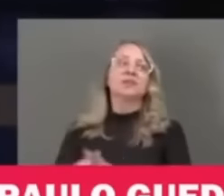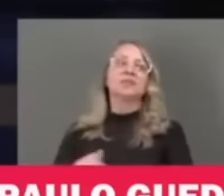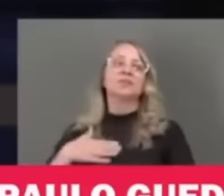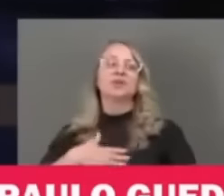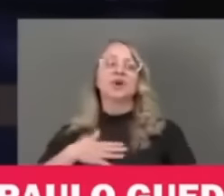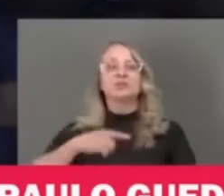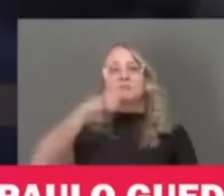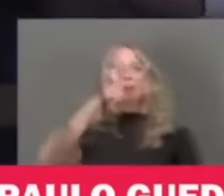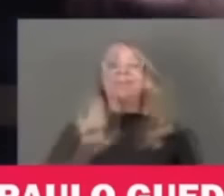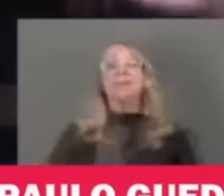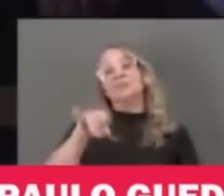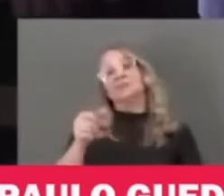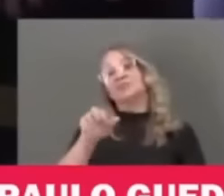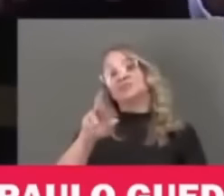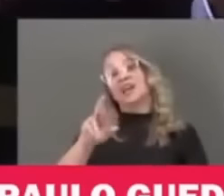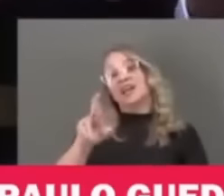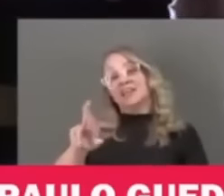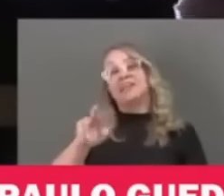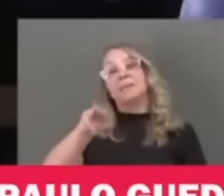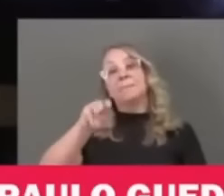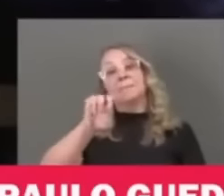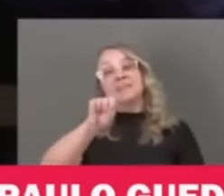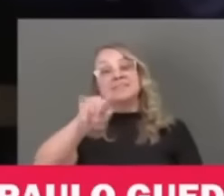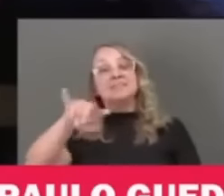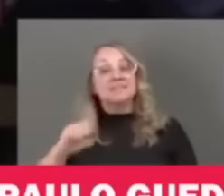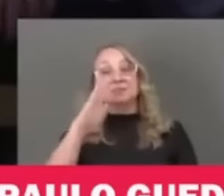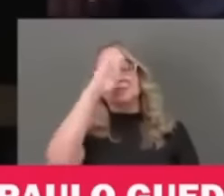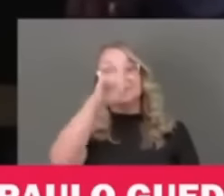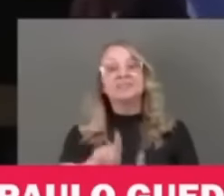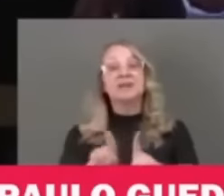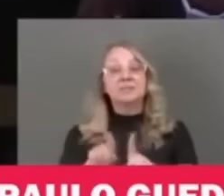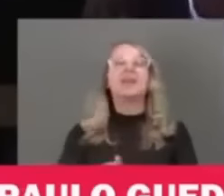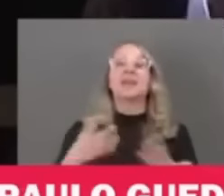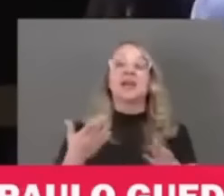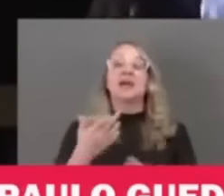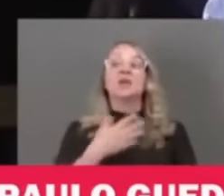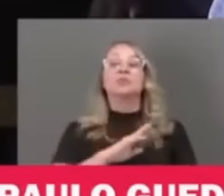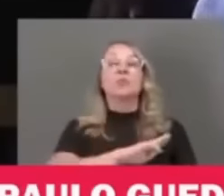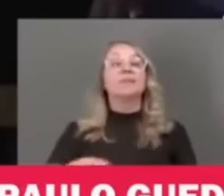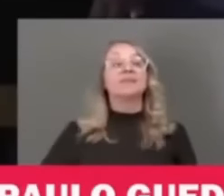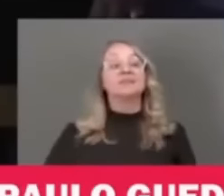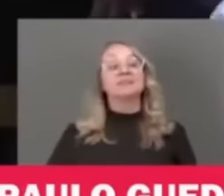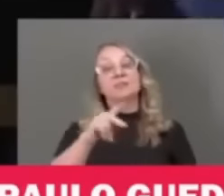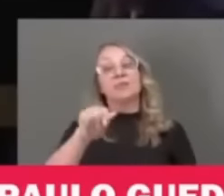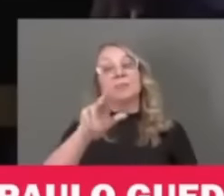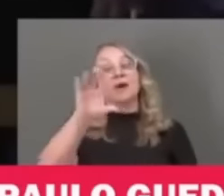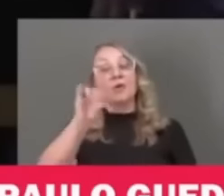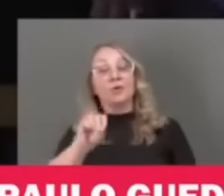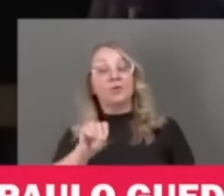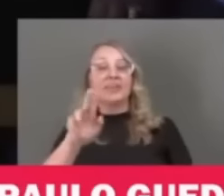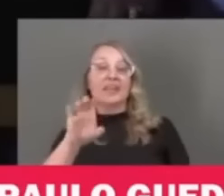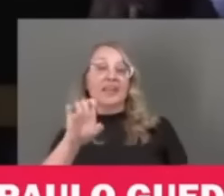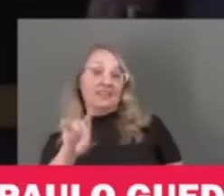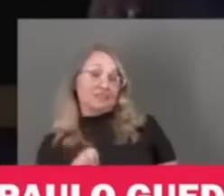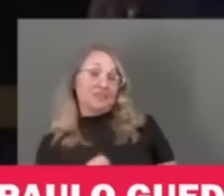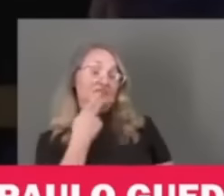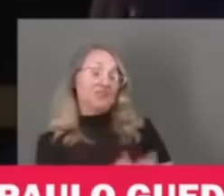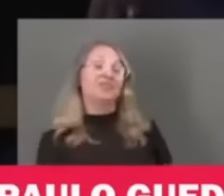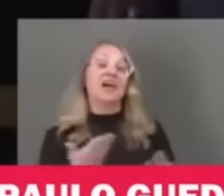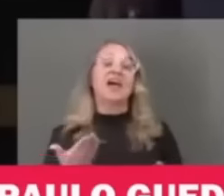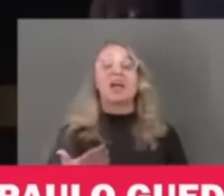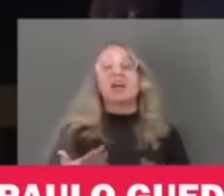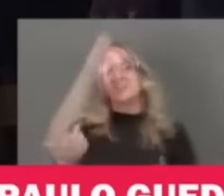gosta de maduro tal não vou falar não vou repetir Paulo Guedes assumidade assum idade não e de vez em quando aquele lá do violão tenta debochar de Paulo Guedes me engana que eu